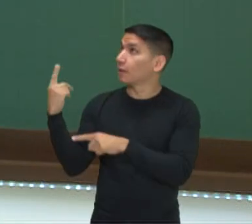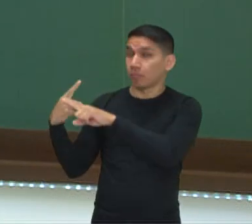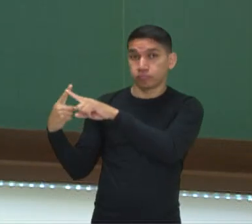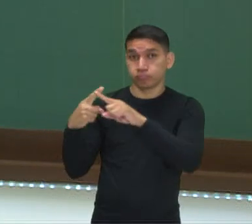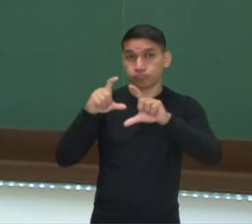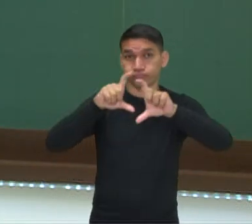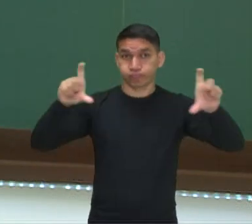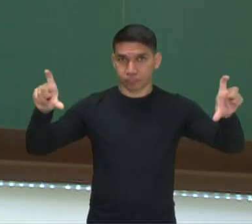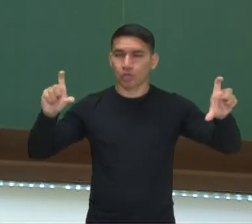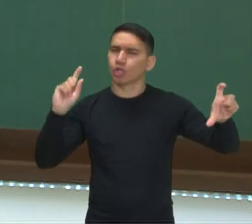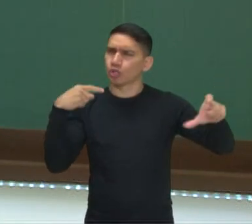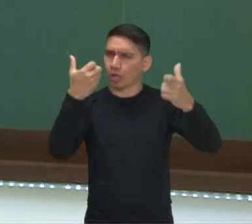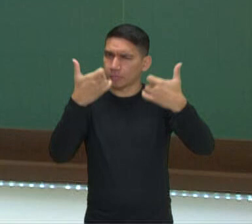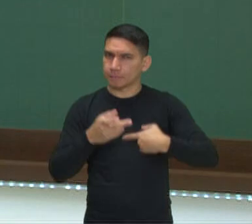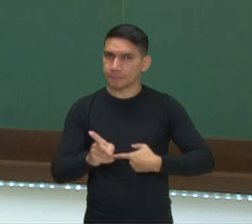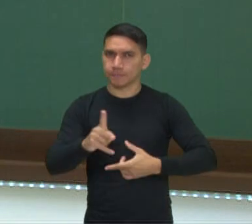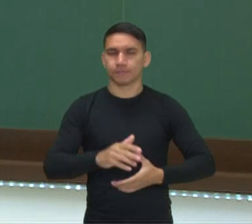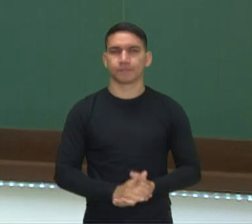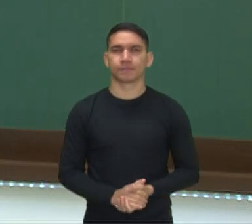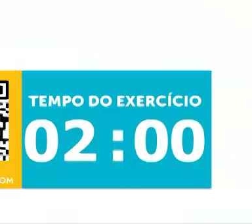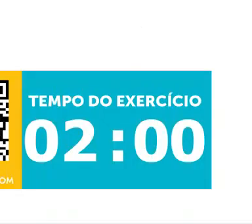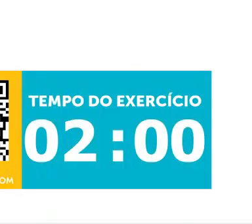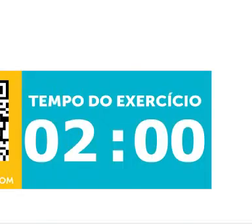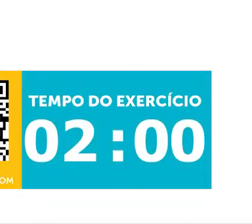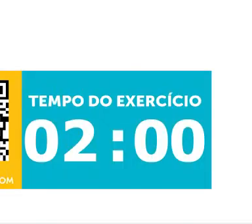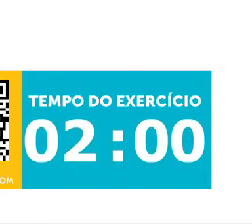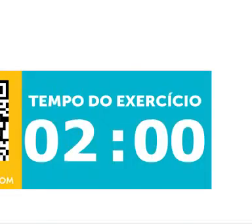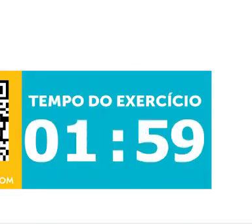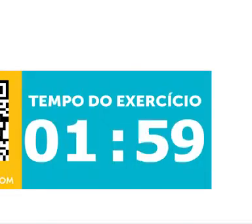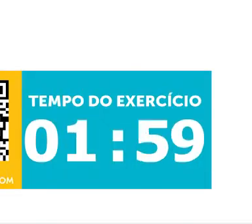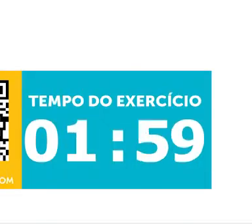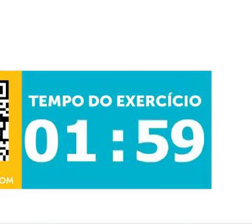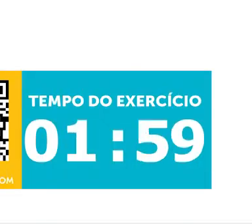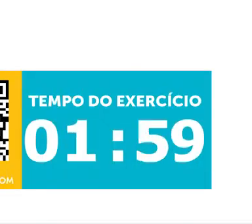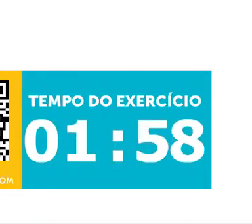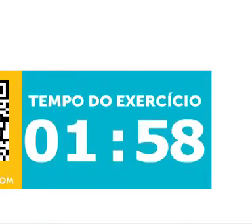multiplicação distributiva que a gente já continua com a aula.